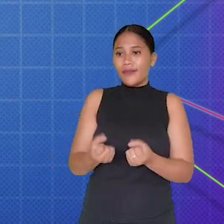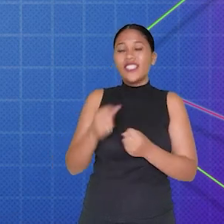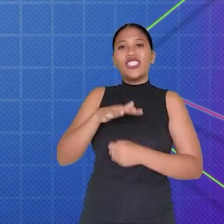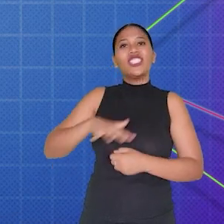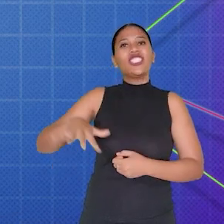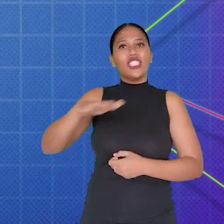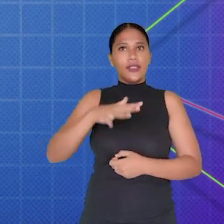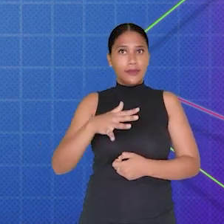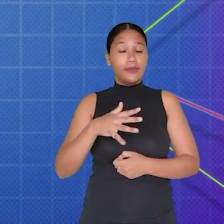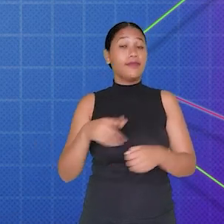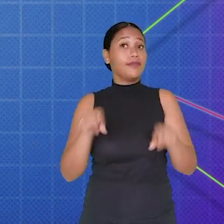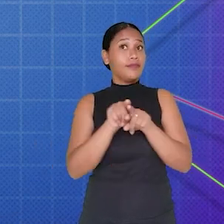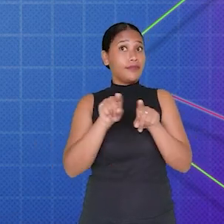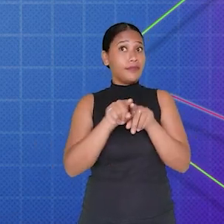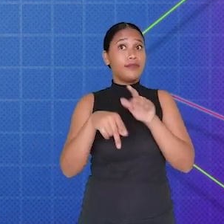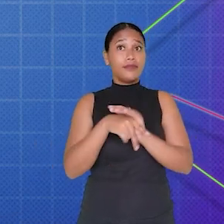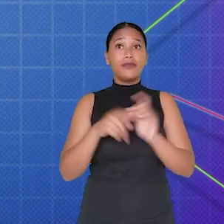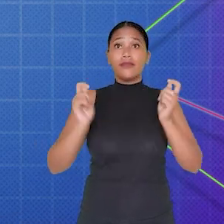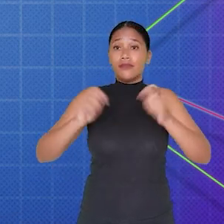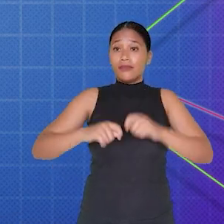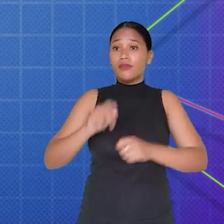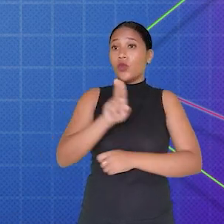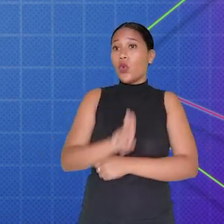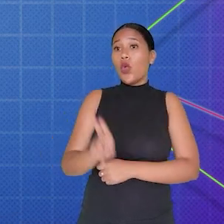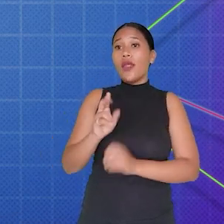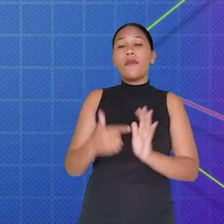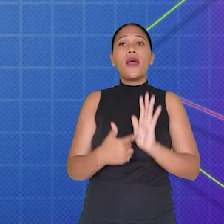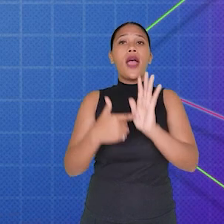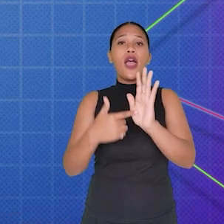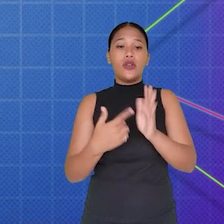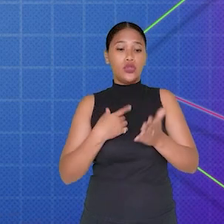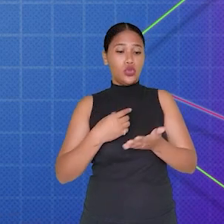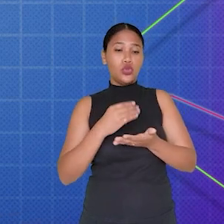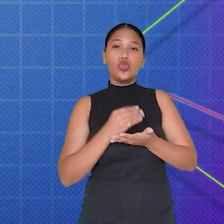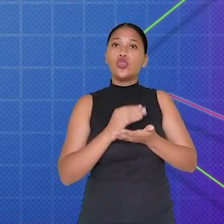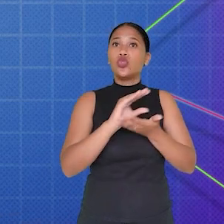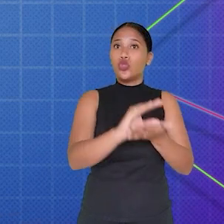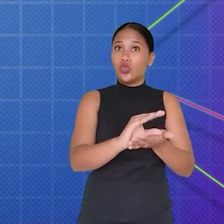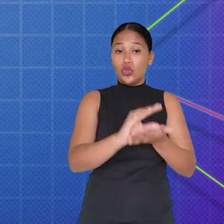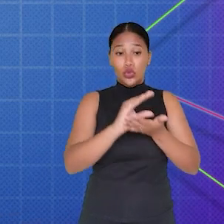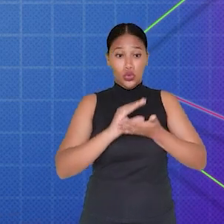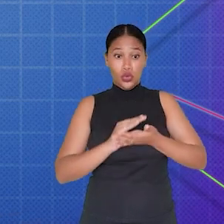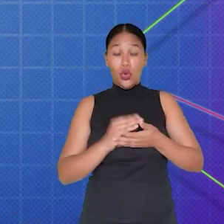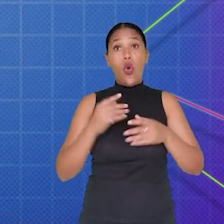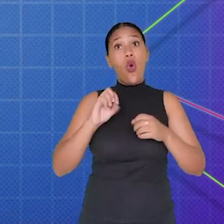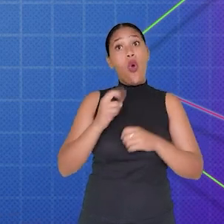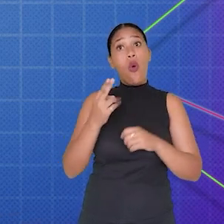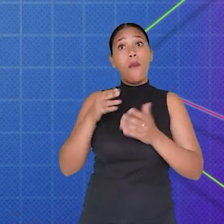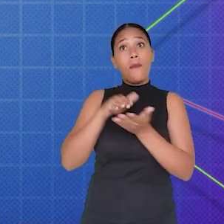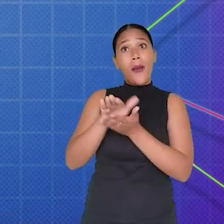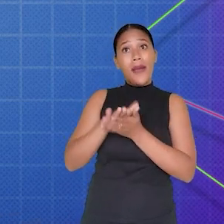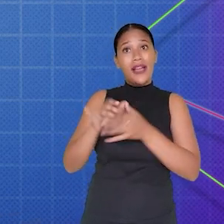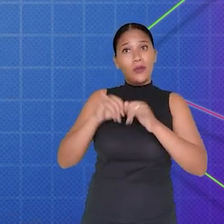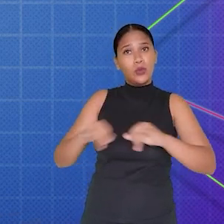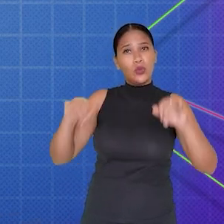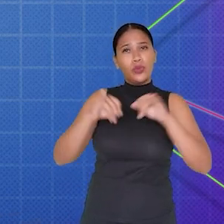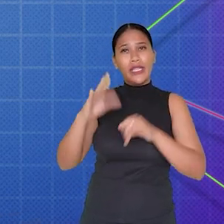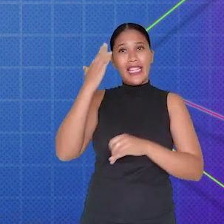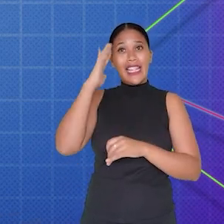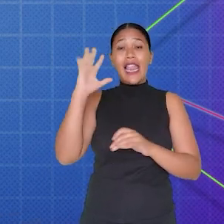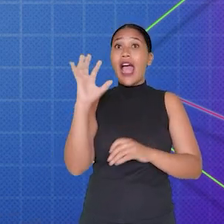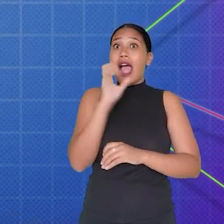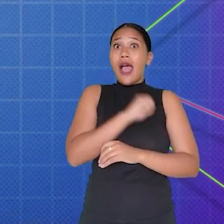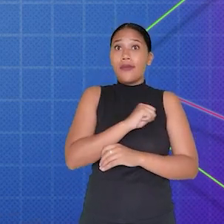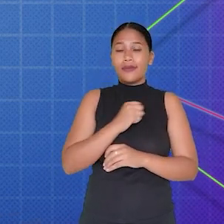sintonia com a visão geral do jogo. Além disso, ele também pode ser usado para apresentar o jogo para investidores ou publishers, permitindo que eles